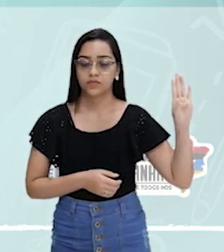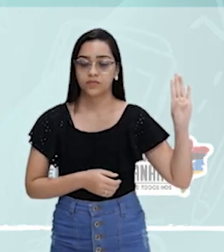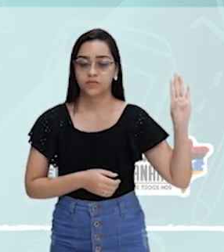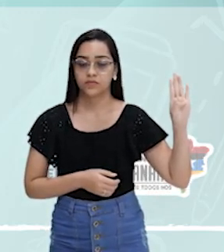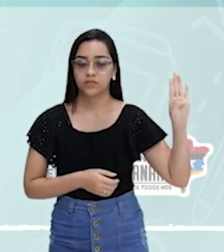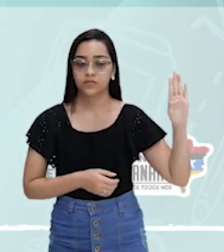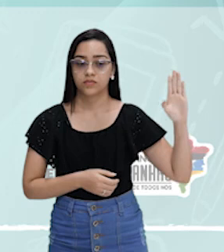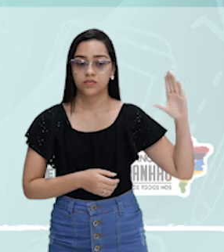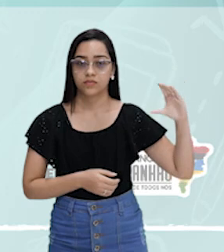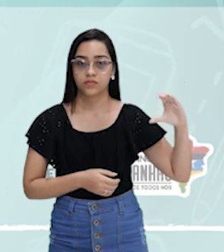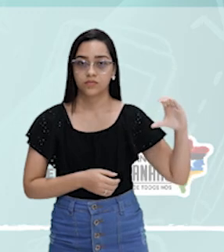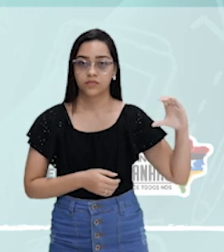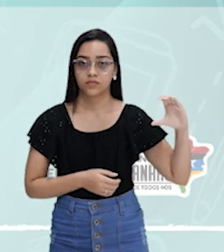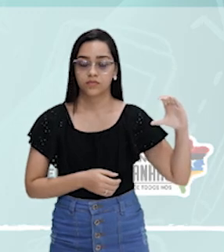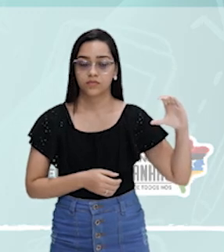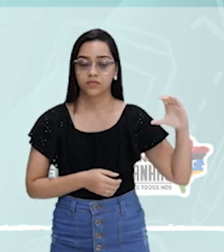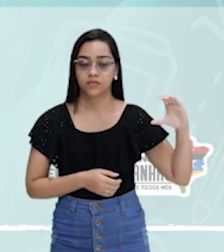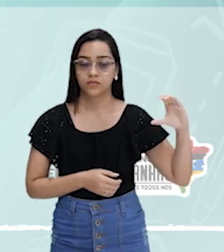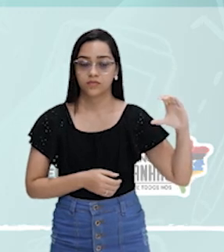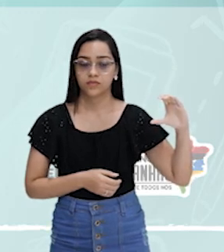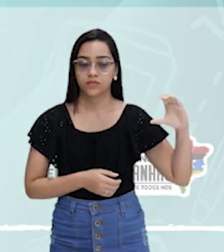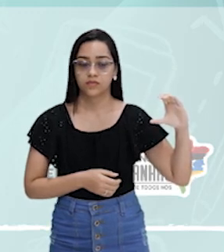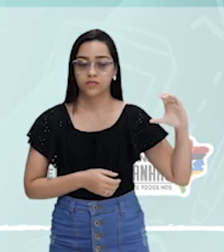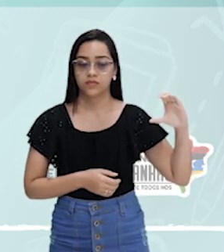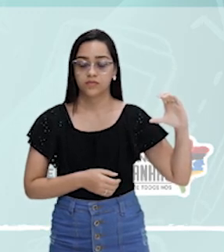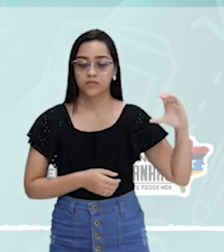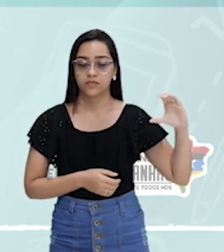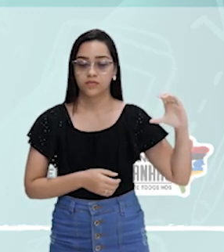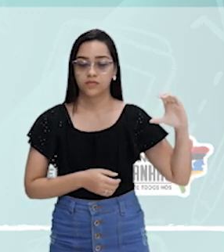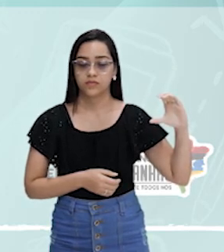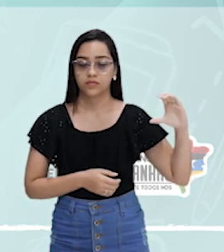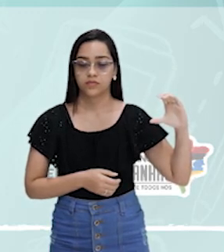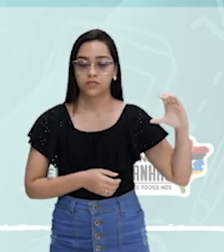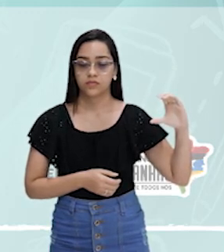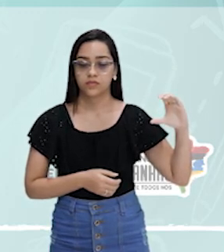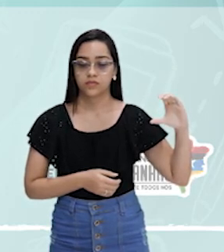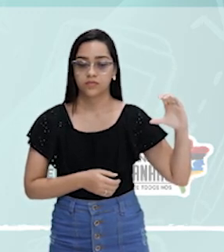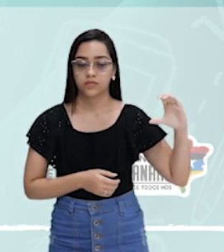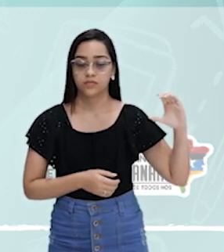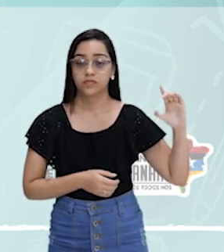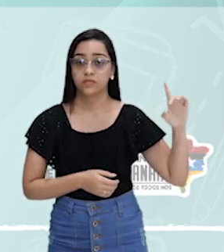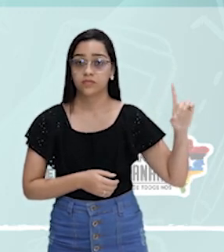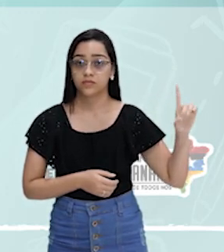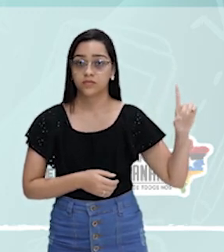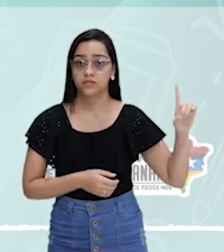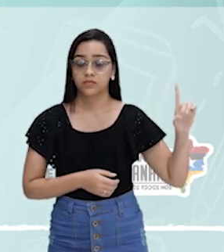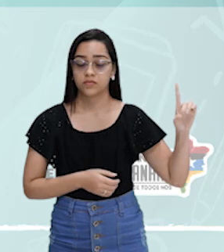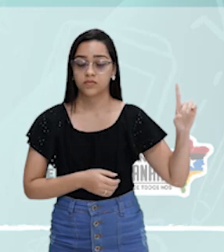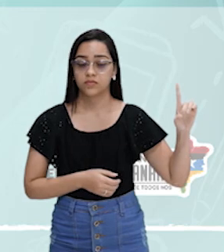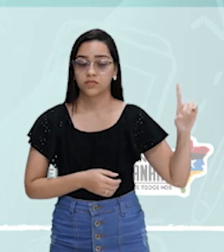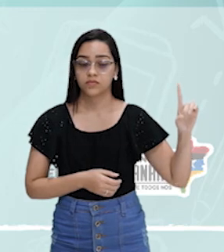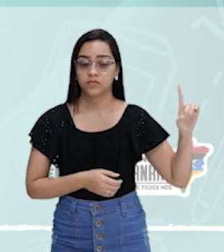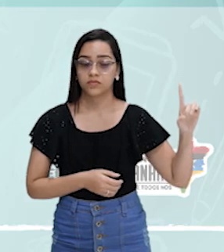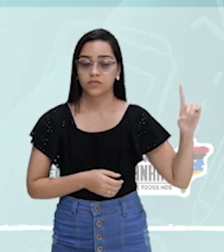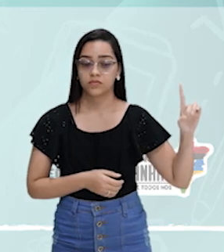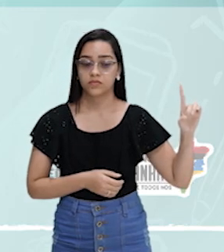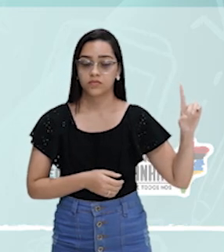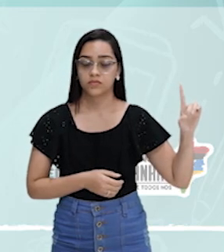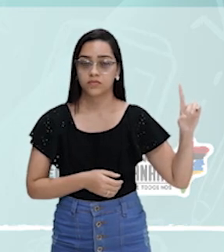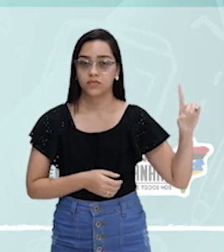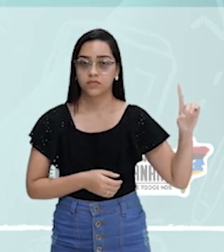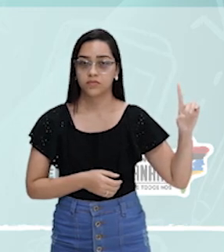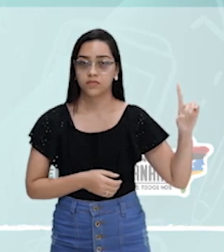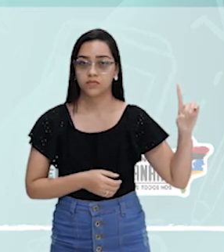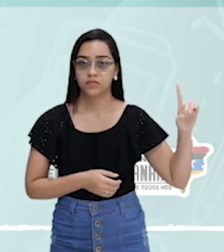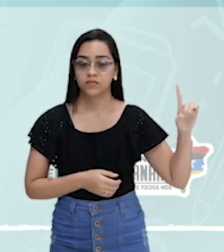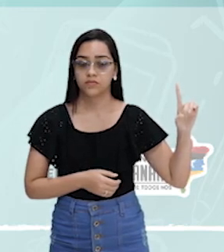terminal rodoviário? É o excesso de ambulantes no terminal rodoviário João Goulart? Ou é a falta